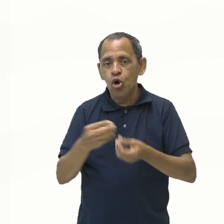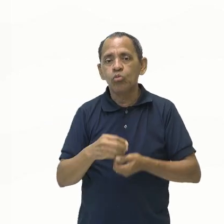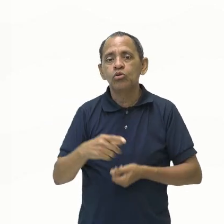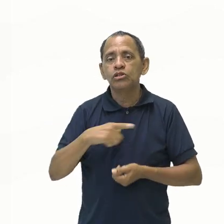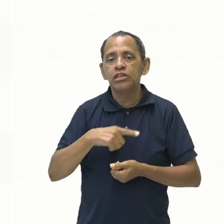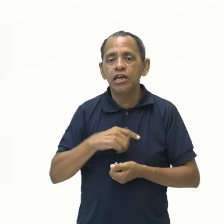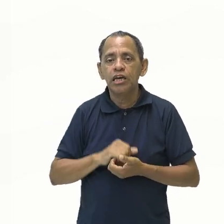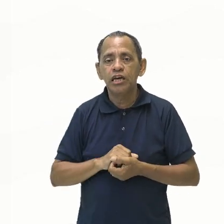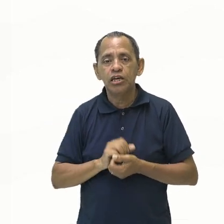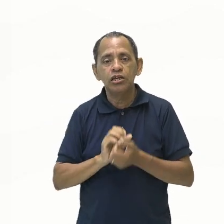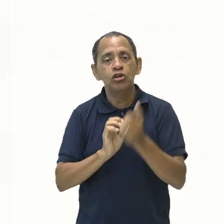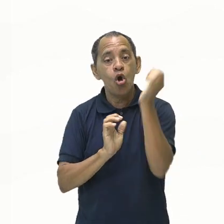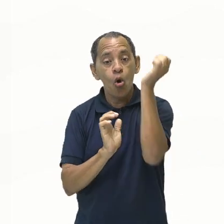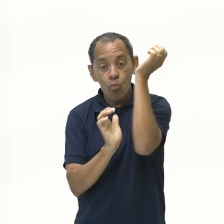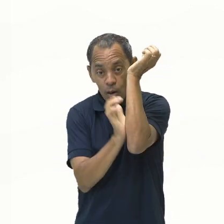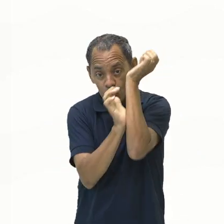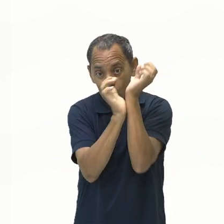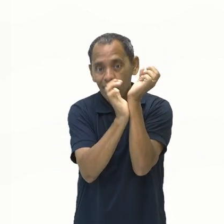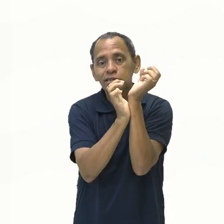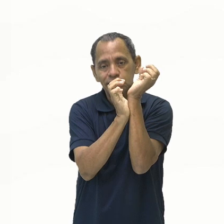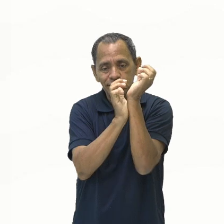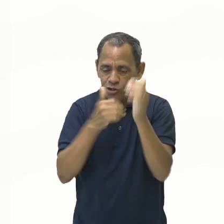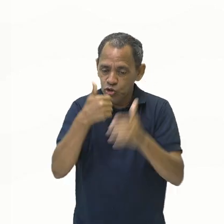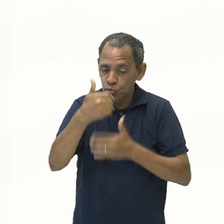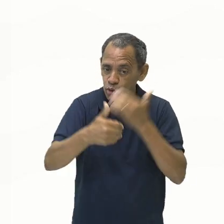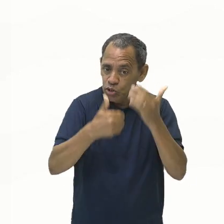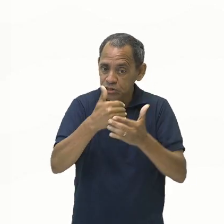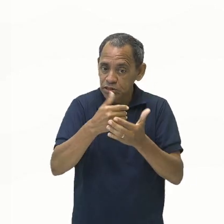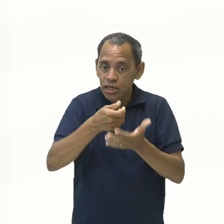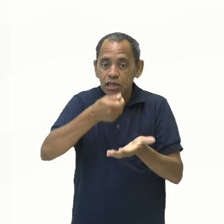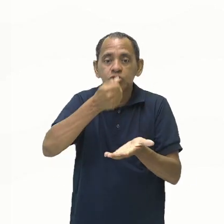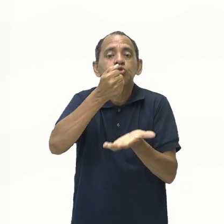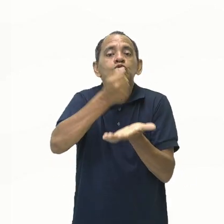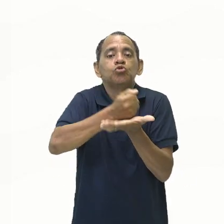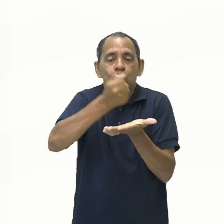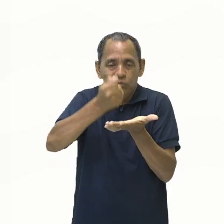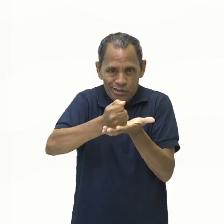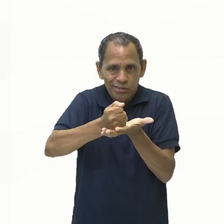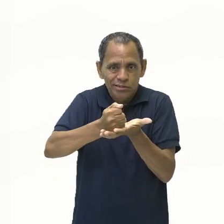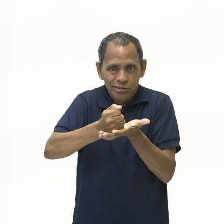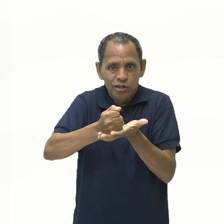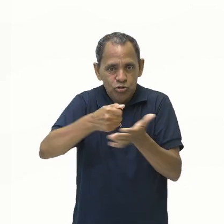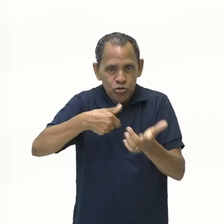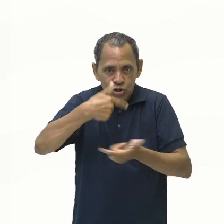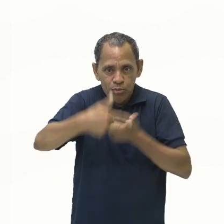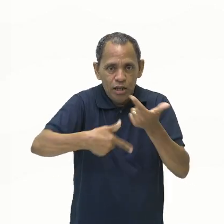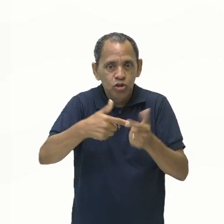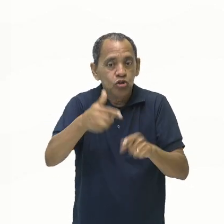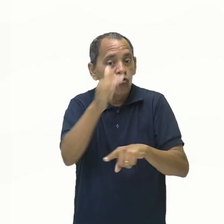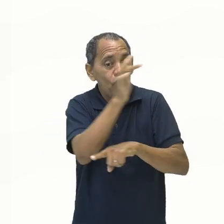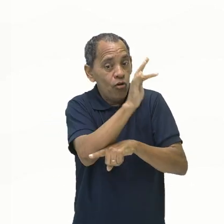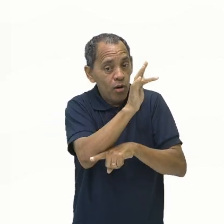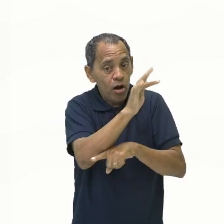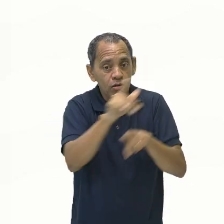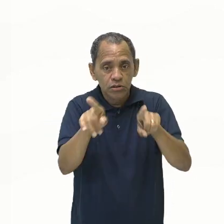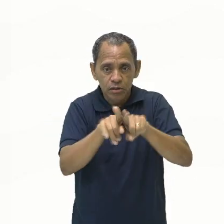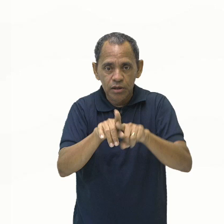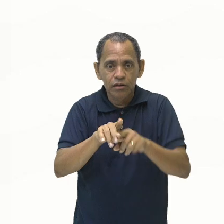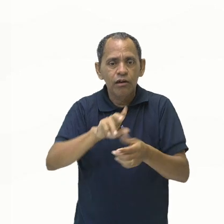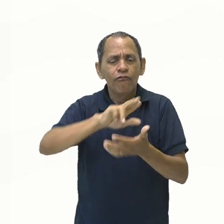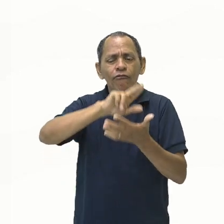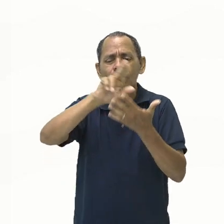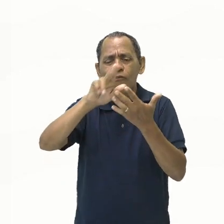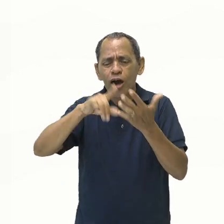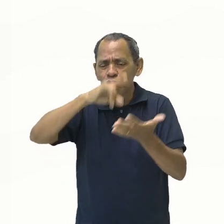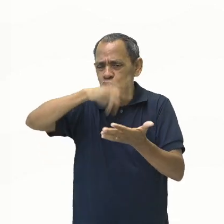uma burocracia no processo de contratação e formalização. São muitos